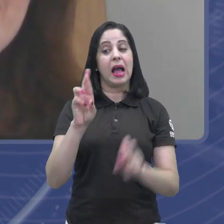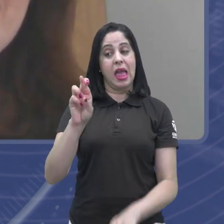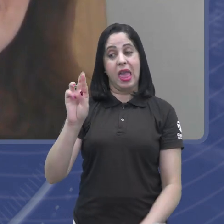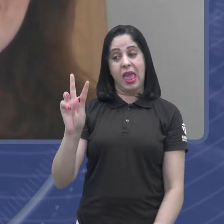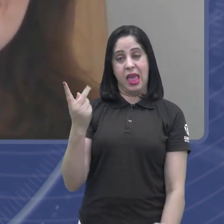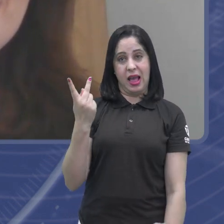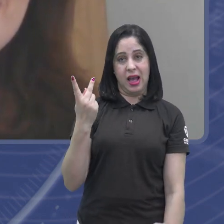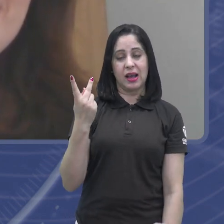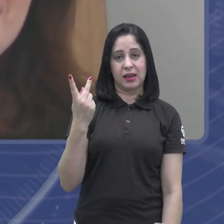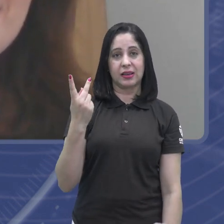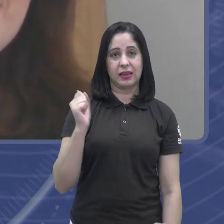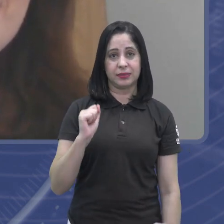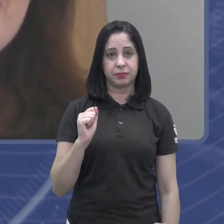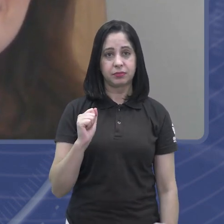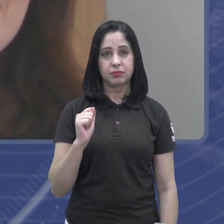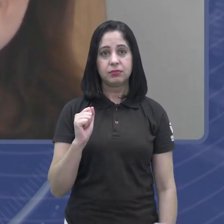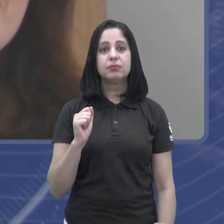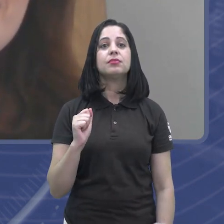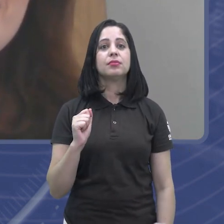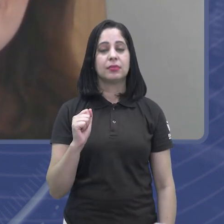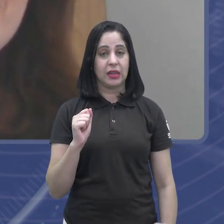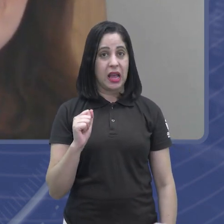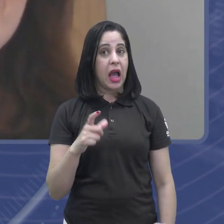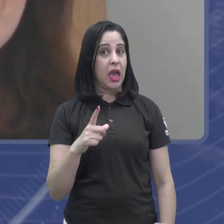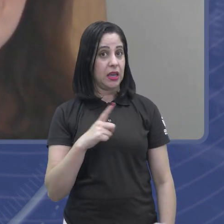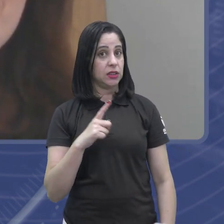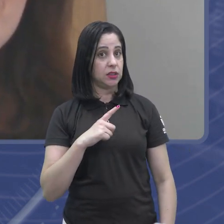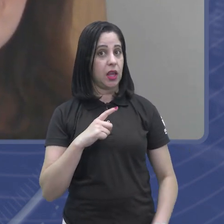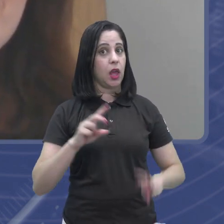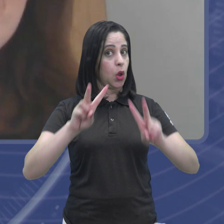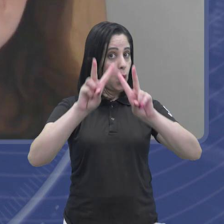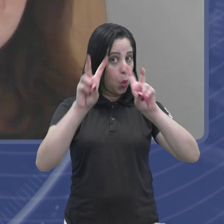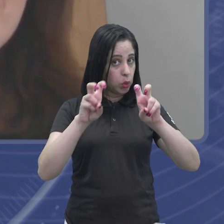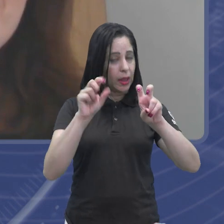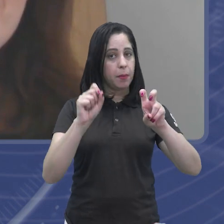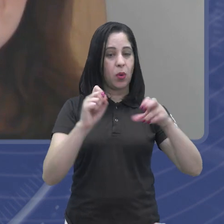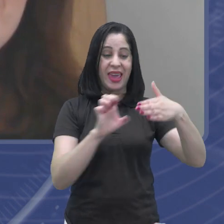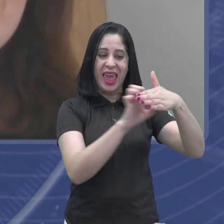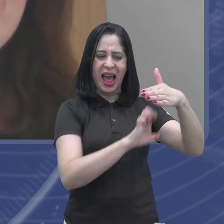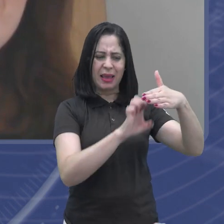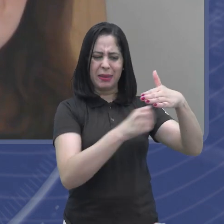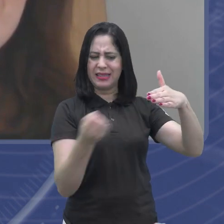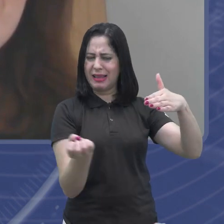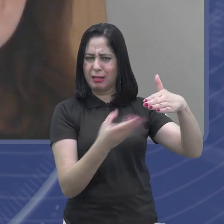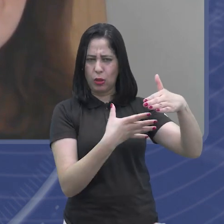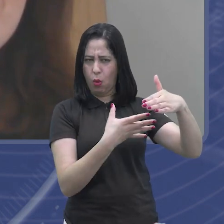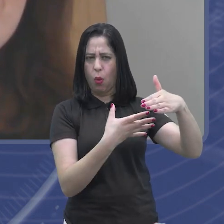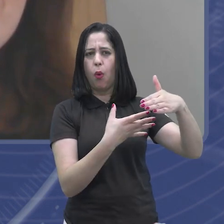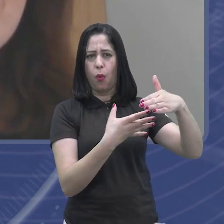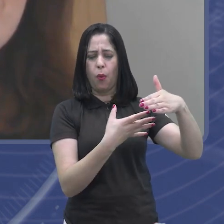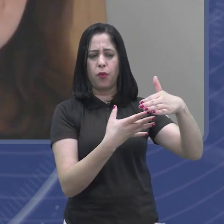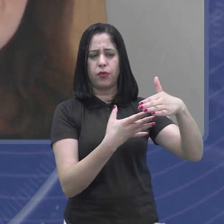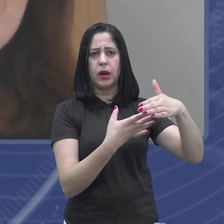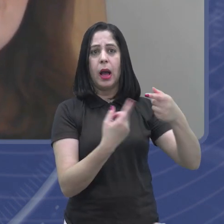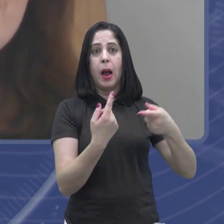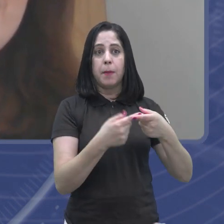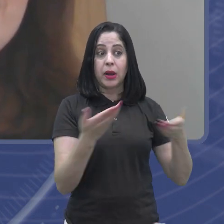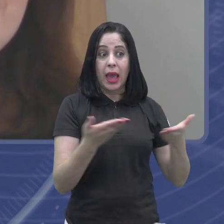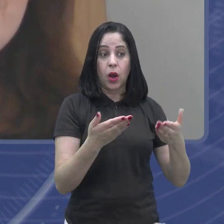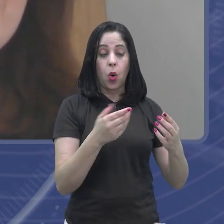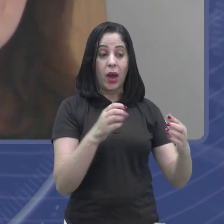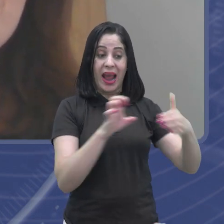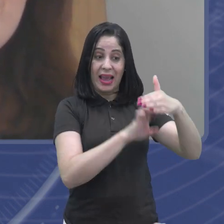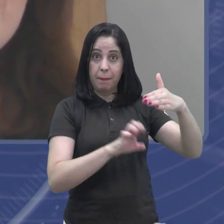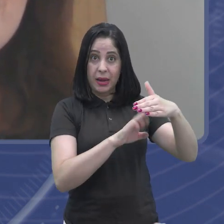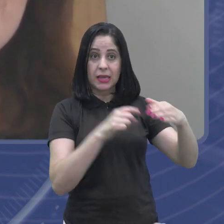voltada aos recursos humanos, a gente apresentou agora essa questão das novas empresas, esse novo olhar que as empresas